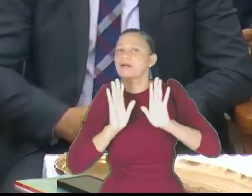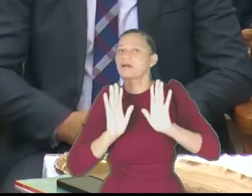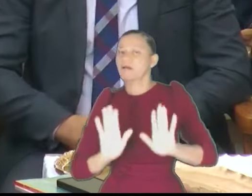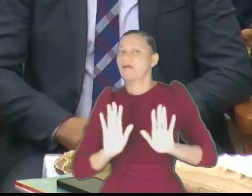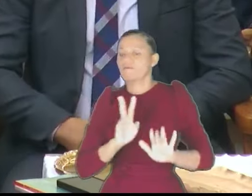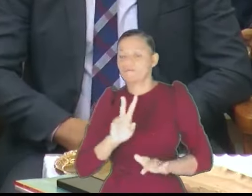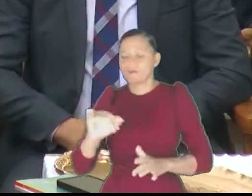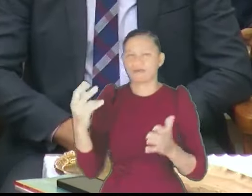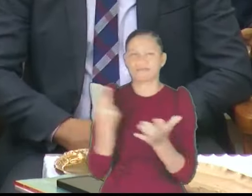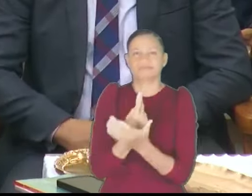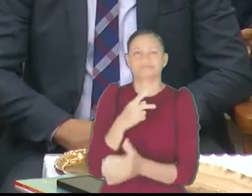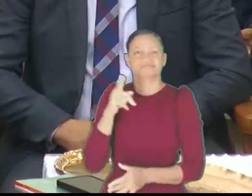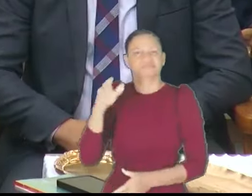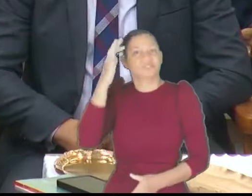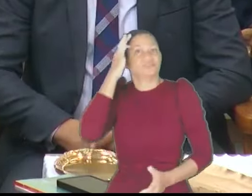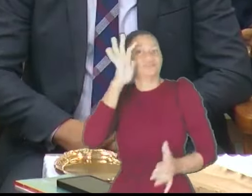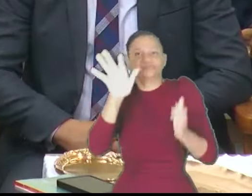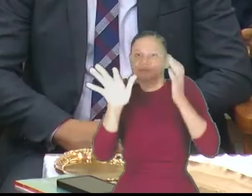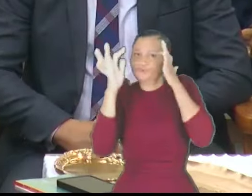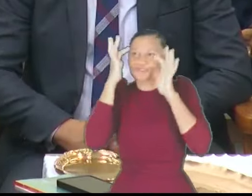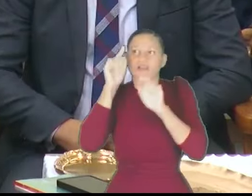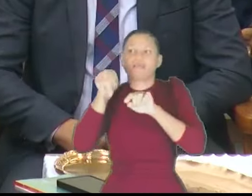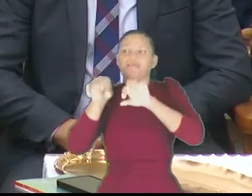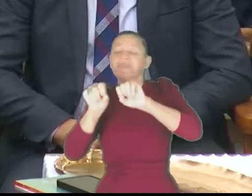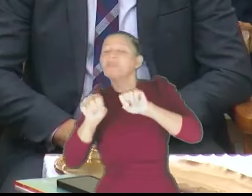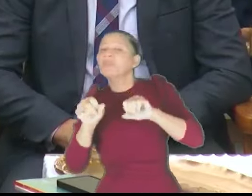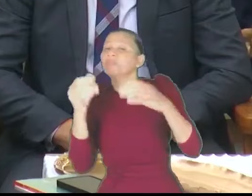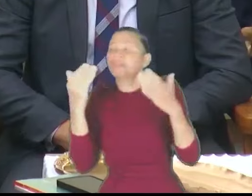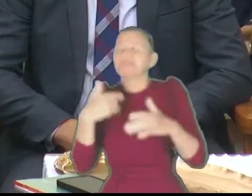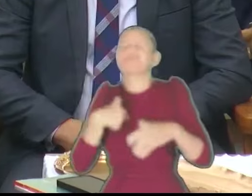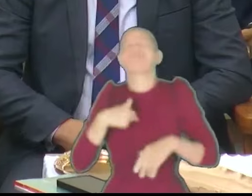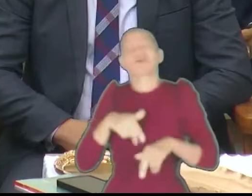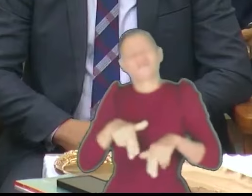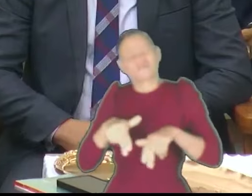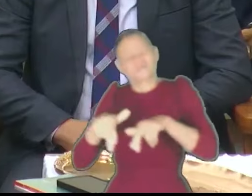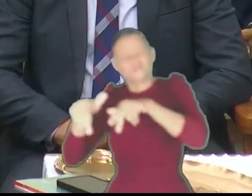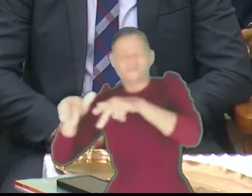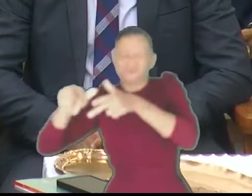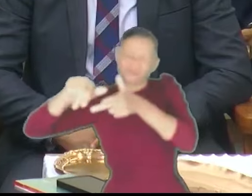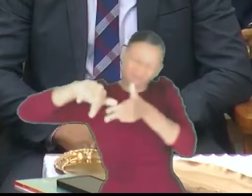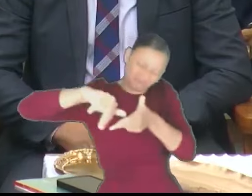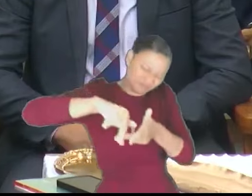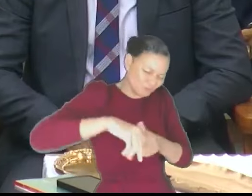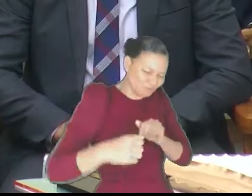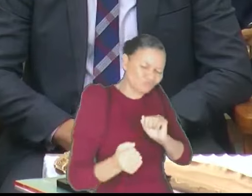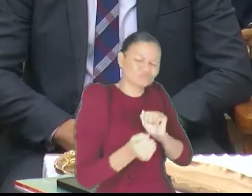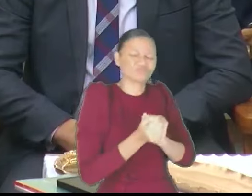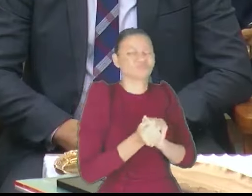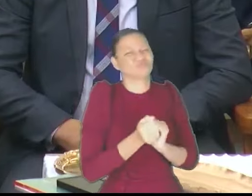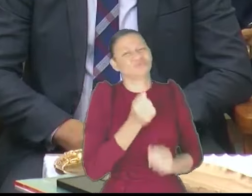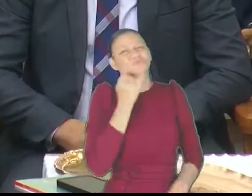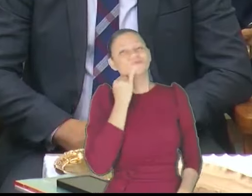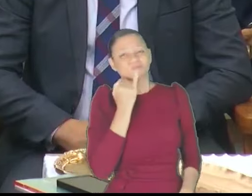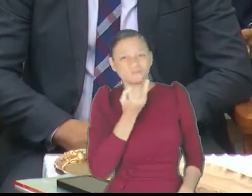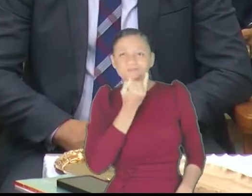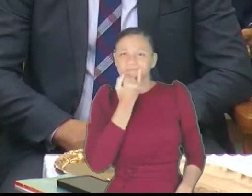vai acontecer lá em cima eu não sei, eu só sei que eu vou descer com esse menino.